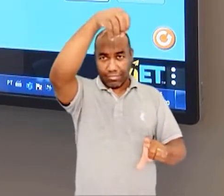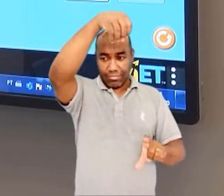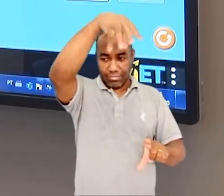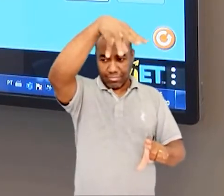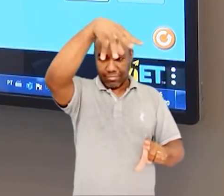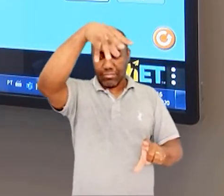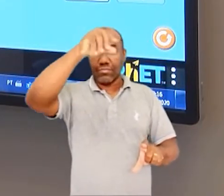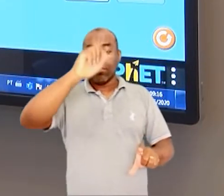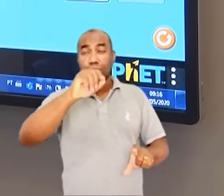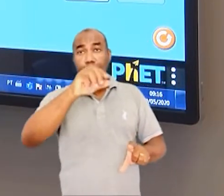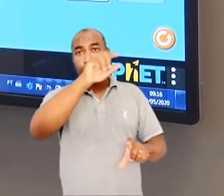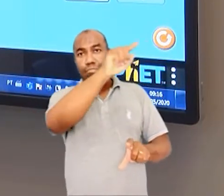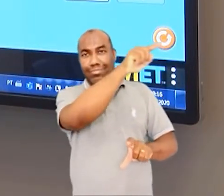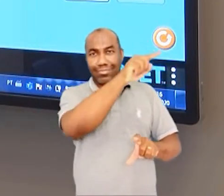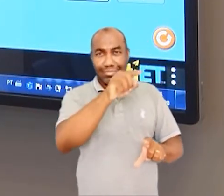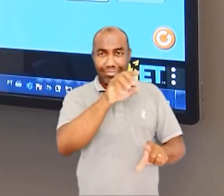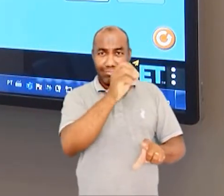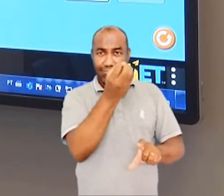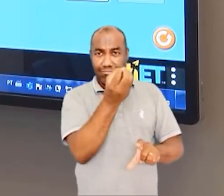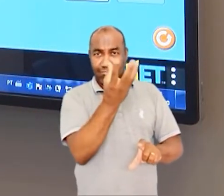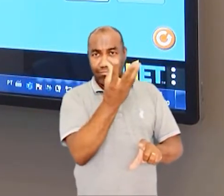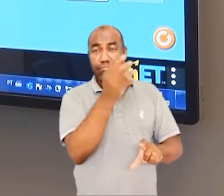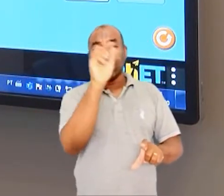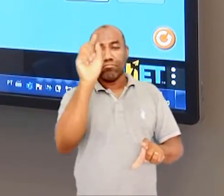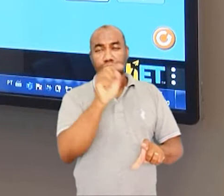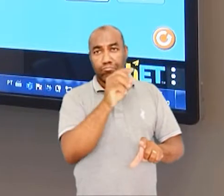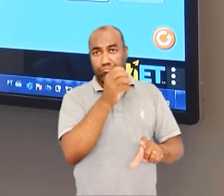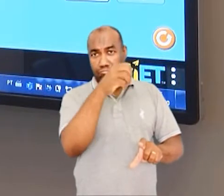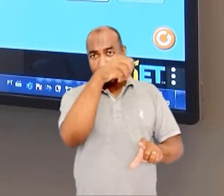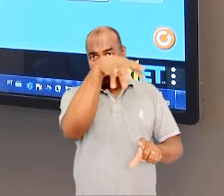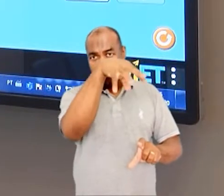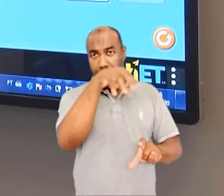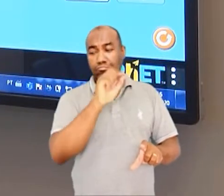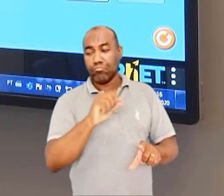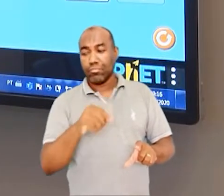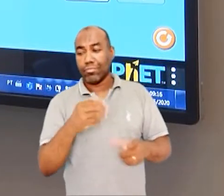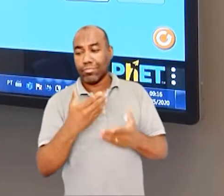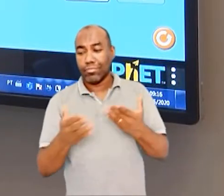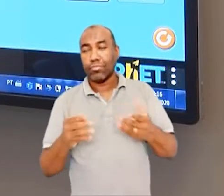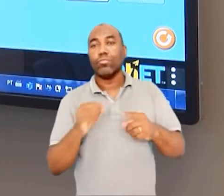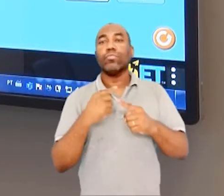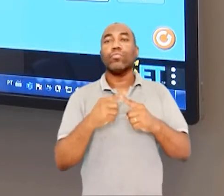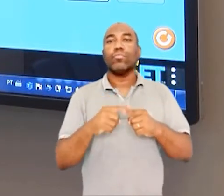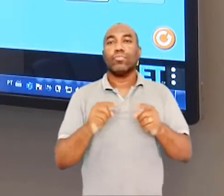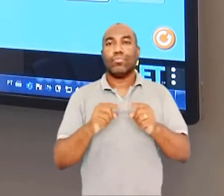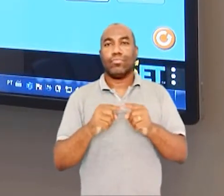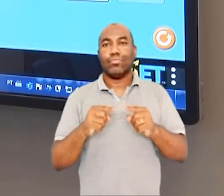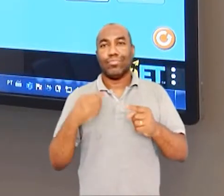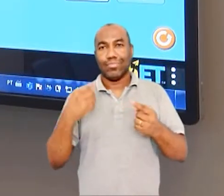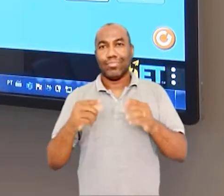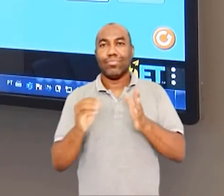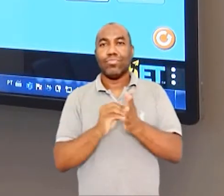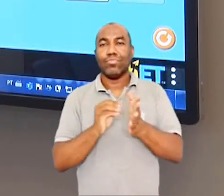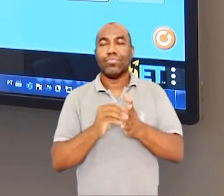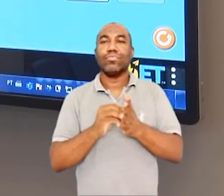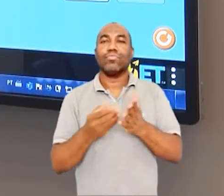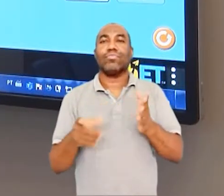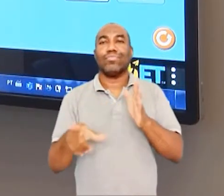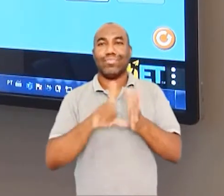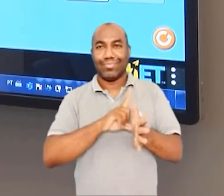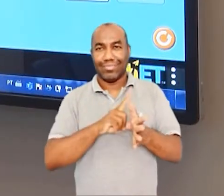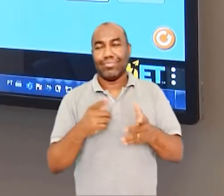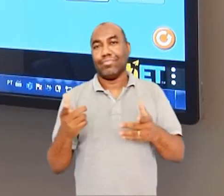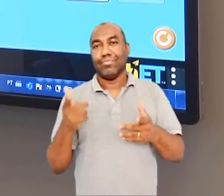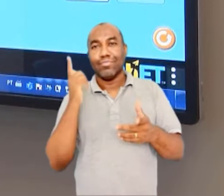lâmpada perdeu a sua capacidade de emitir luz, ela reduziu, tem um percentual